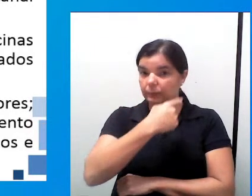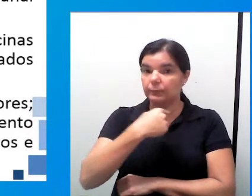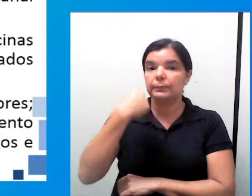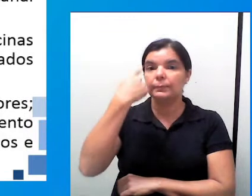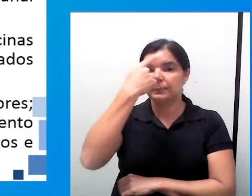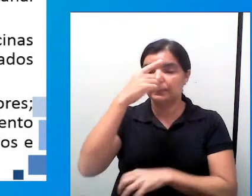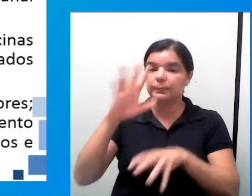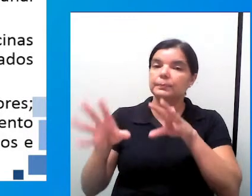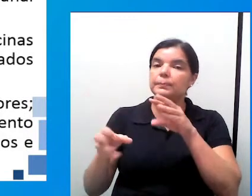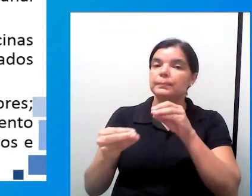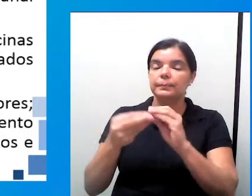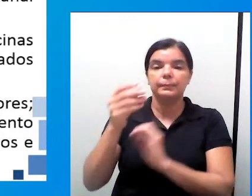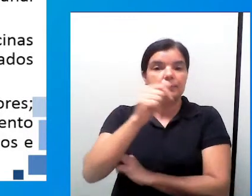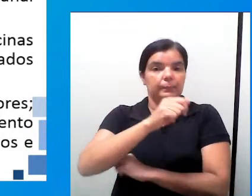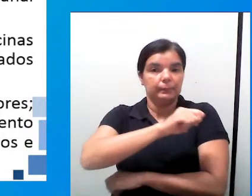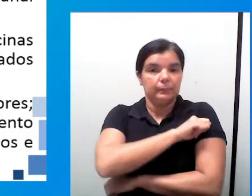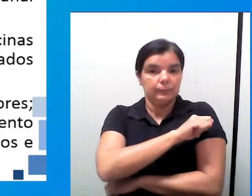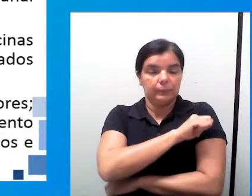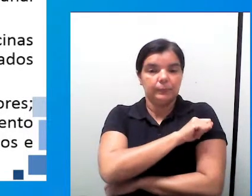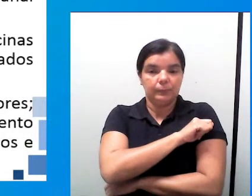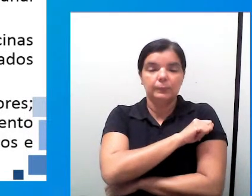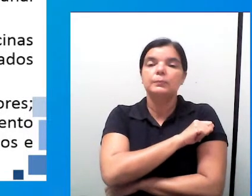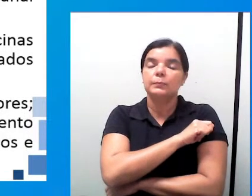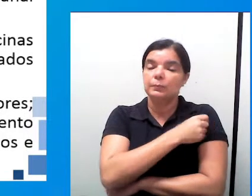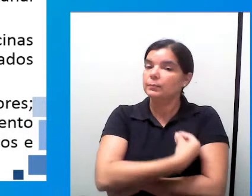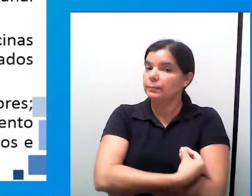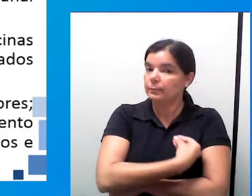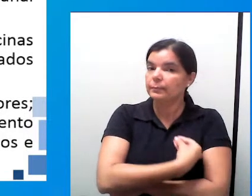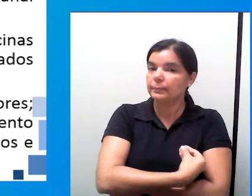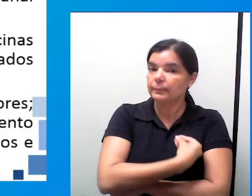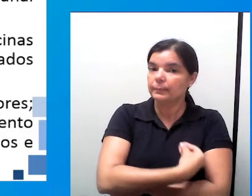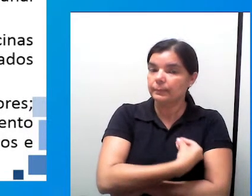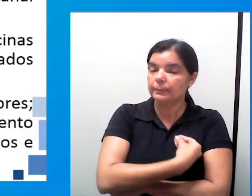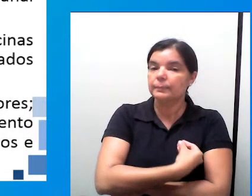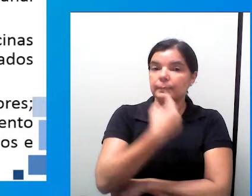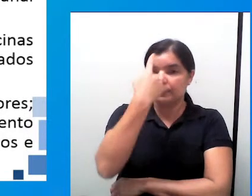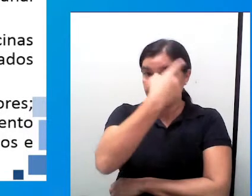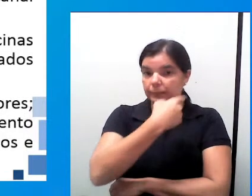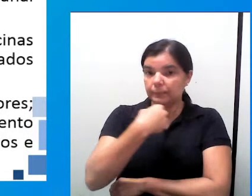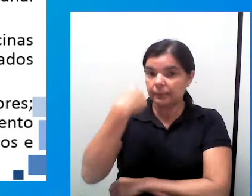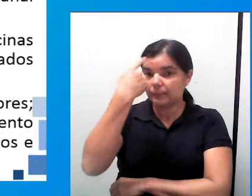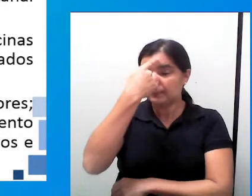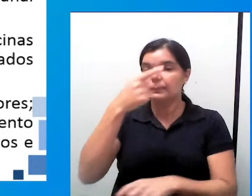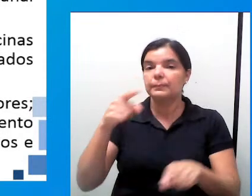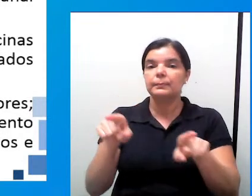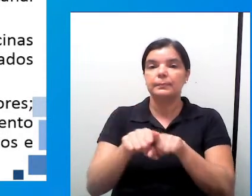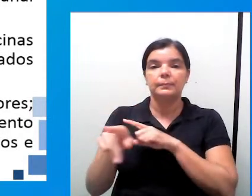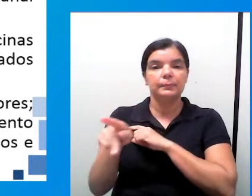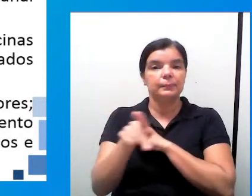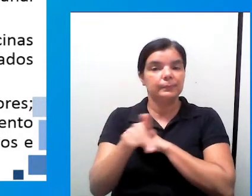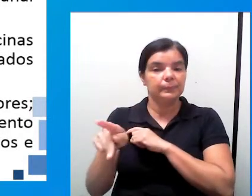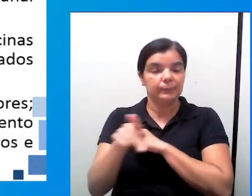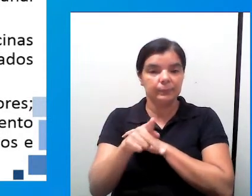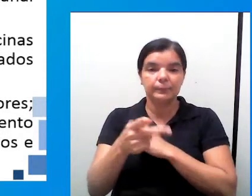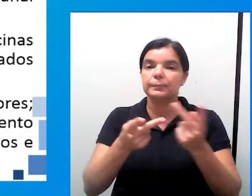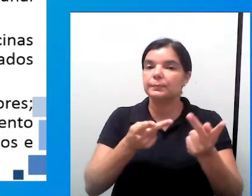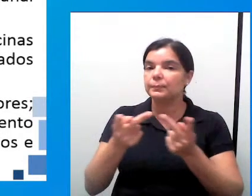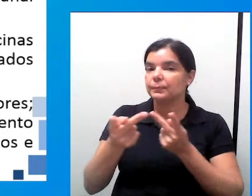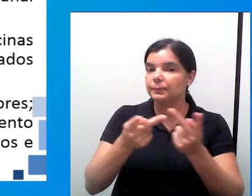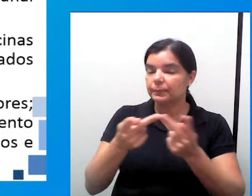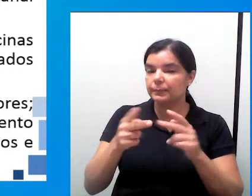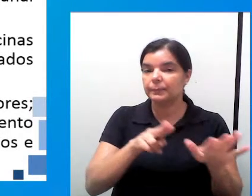alunos, porque eles estão participando de um evento de extensão. Isso gera carga horária para o professor, porque eles também fazem parte do projeto da